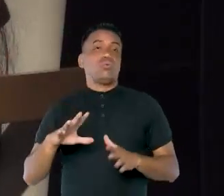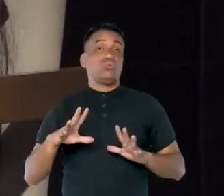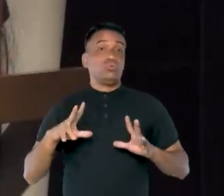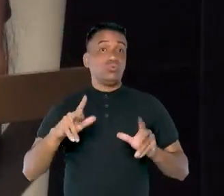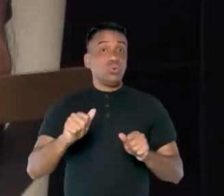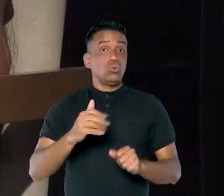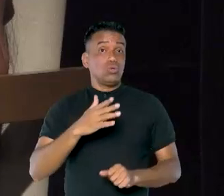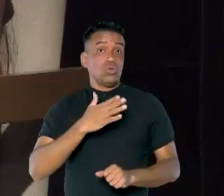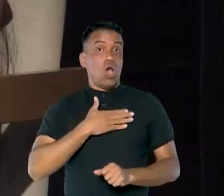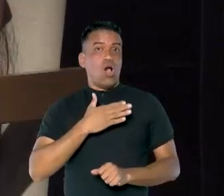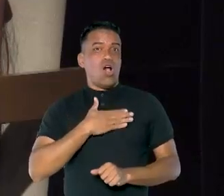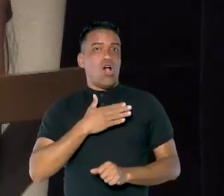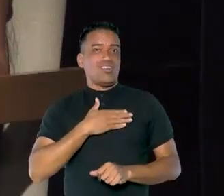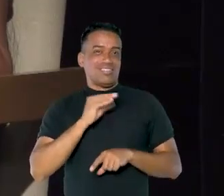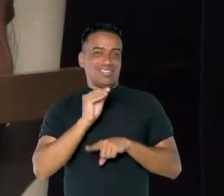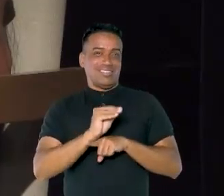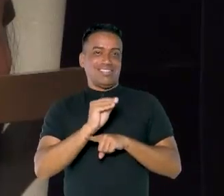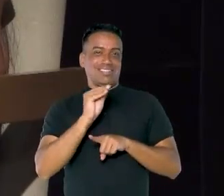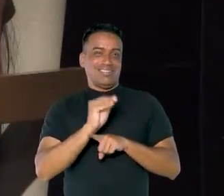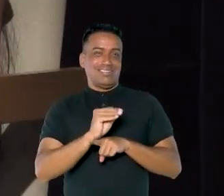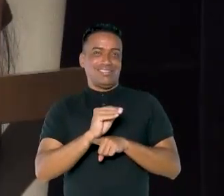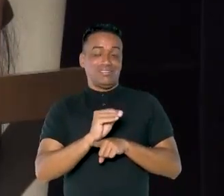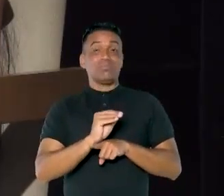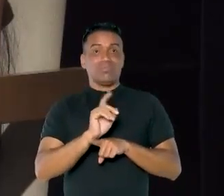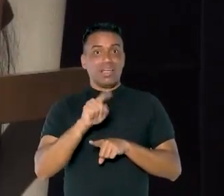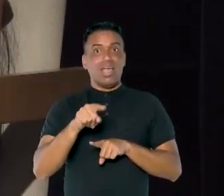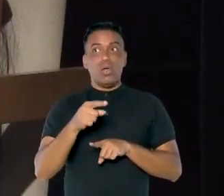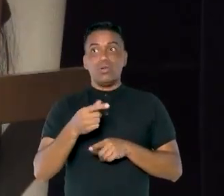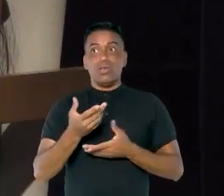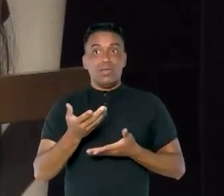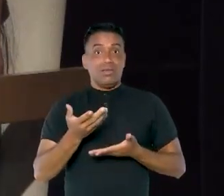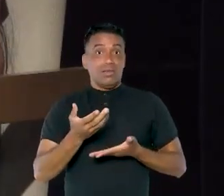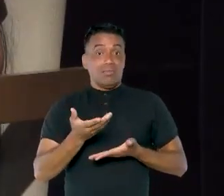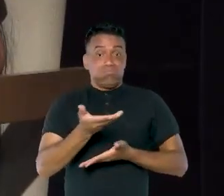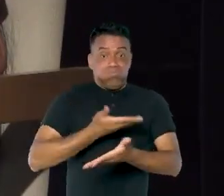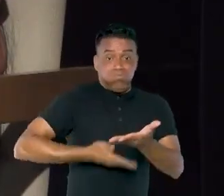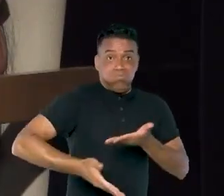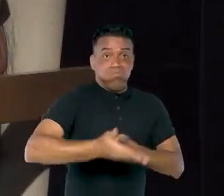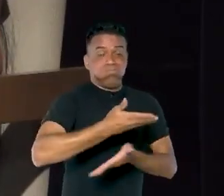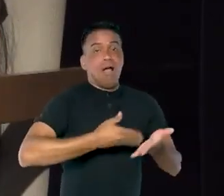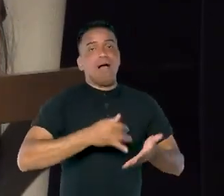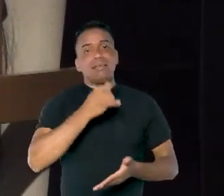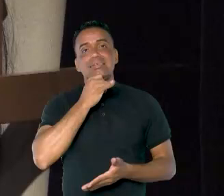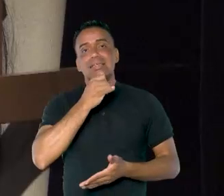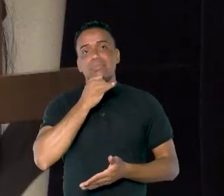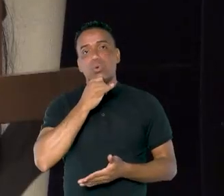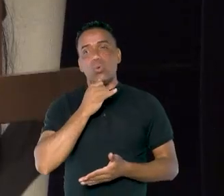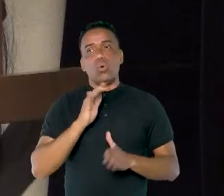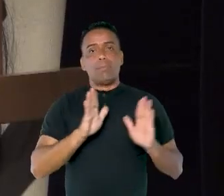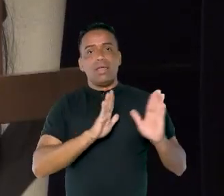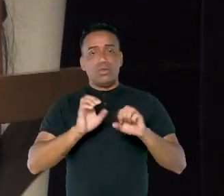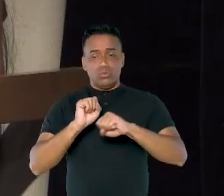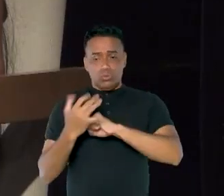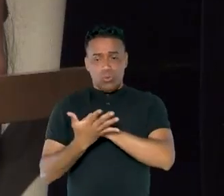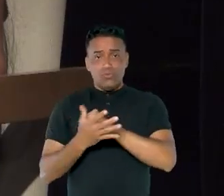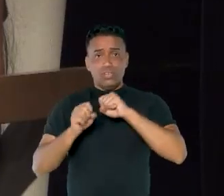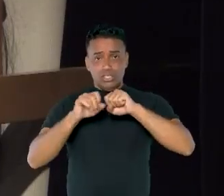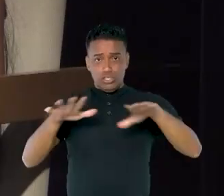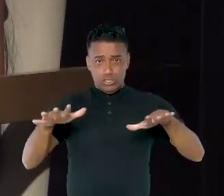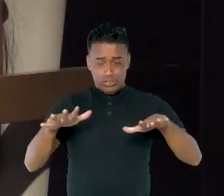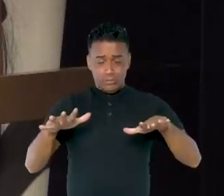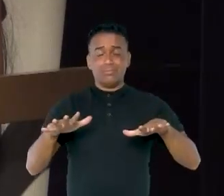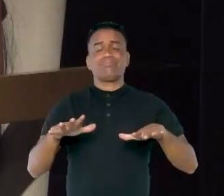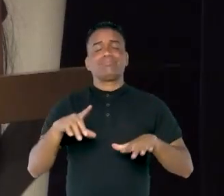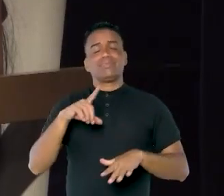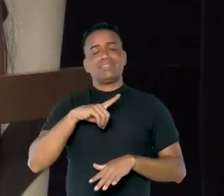são nossos cuidados, né? Elas são os que nos resguardam, né? Por exemplo, durante a Covid-19, nós tivemos